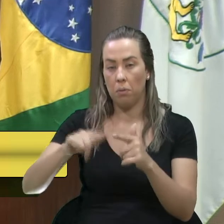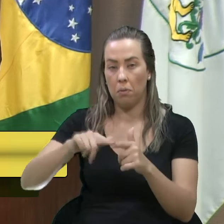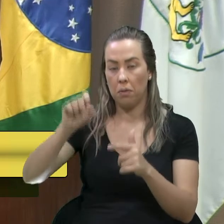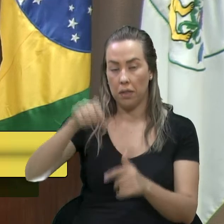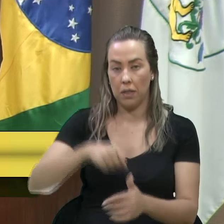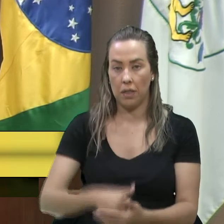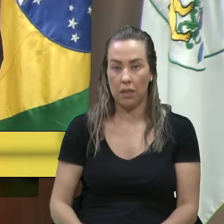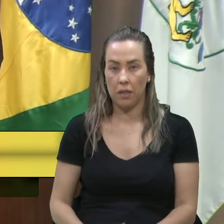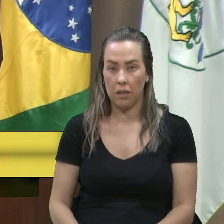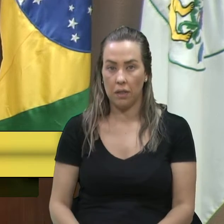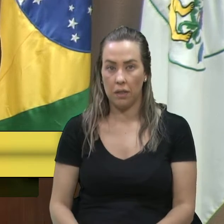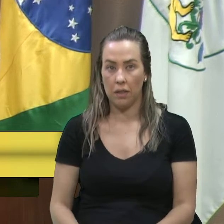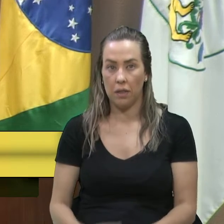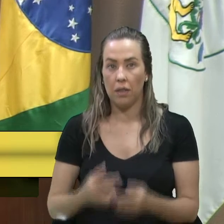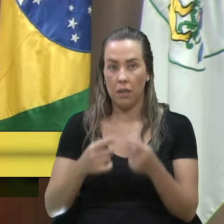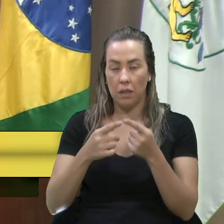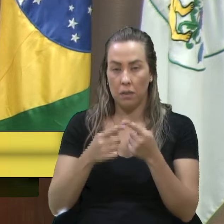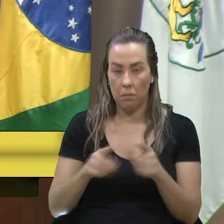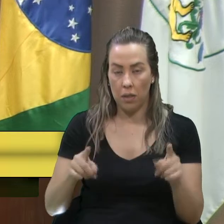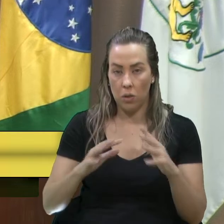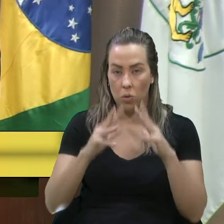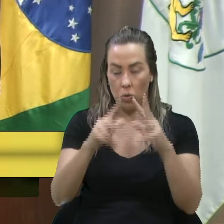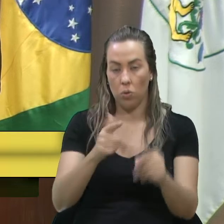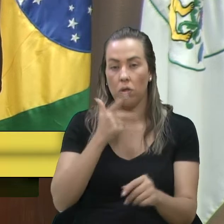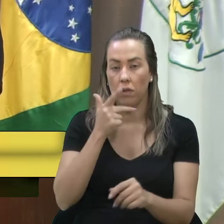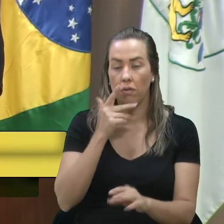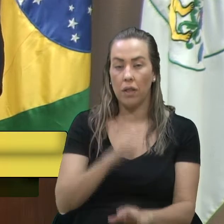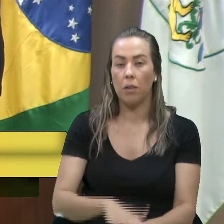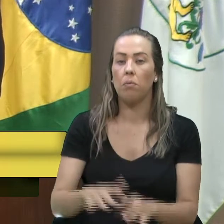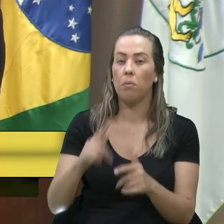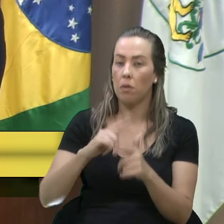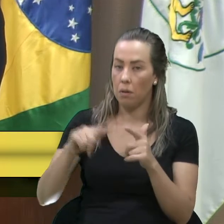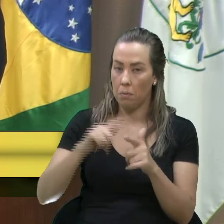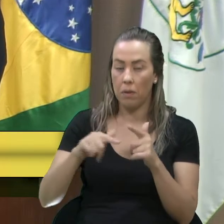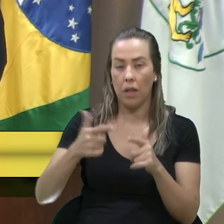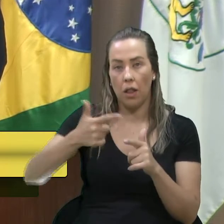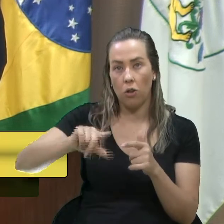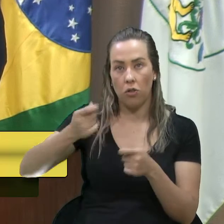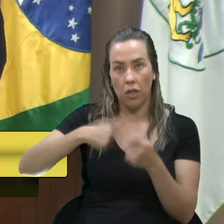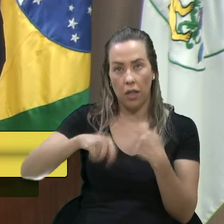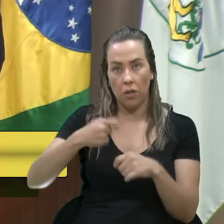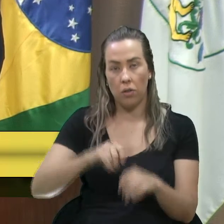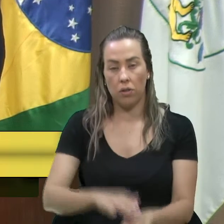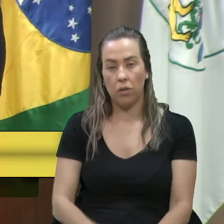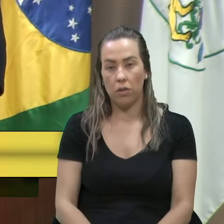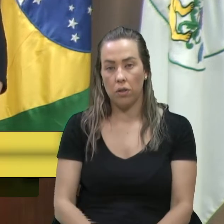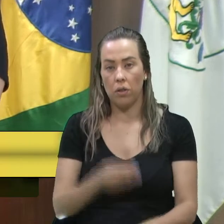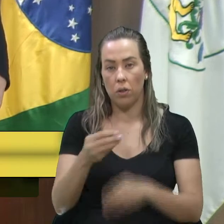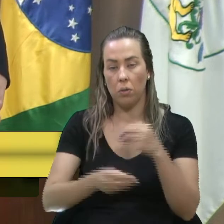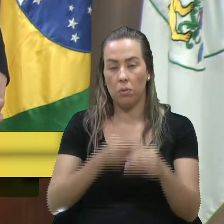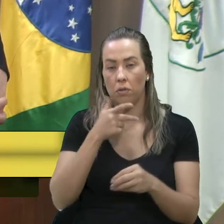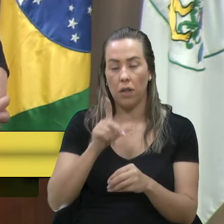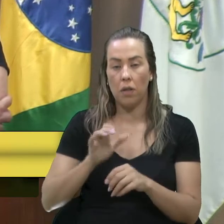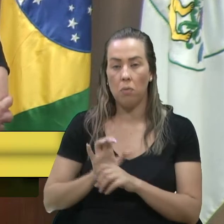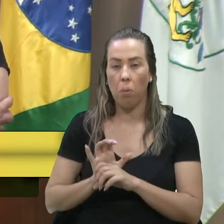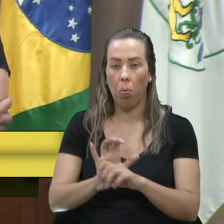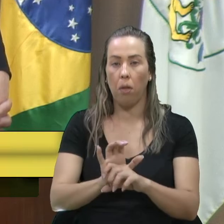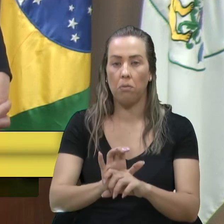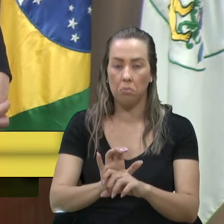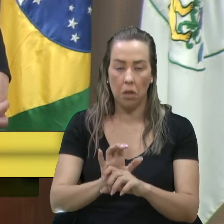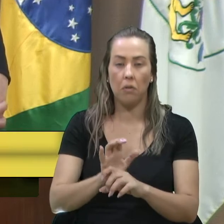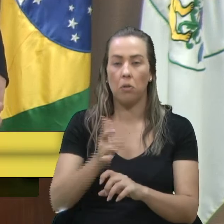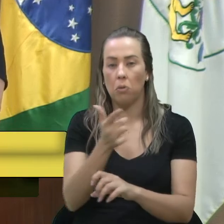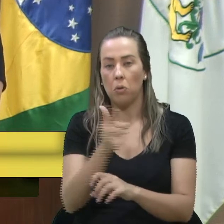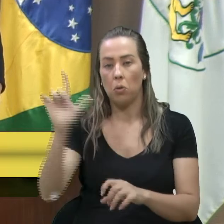Tem. Mas nem é tudo o que se diz. O problema é que quando renegociaram, como diz o outro, empurraram com a barriga